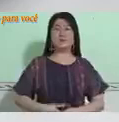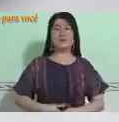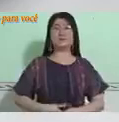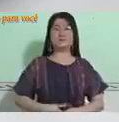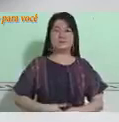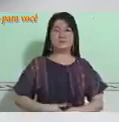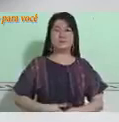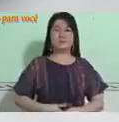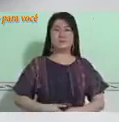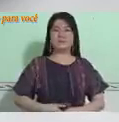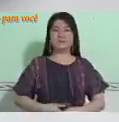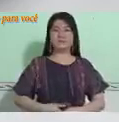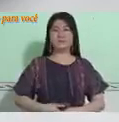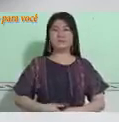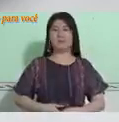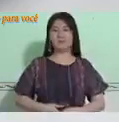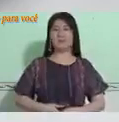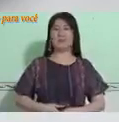CPAP.